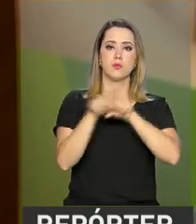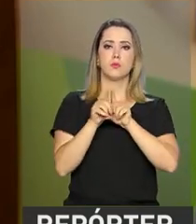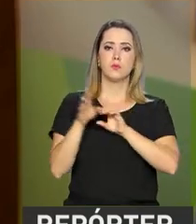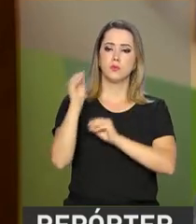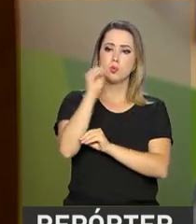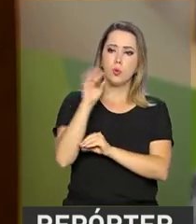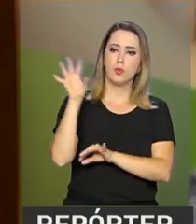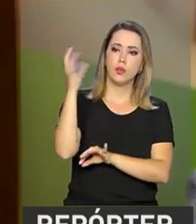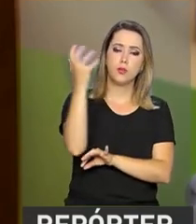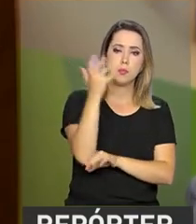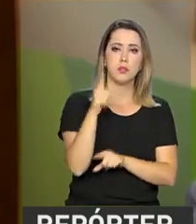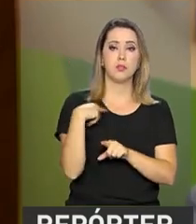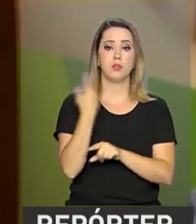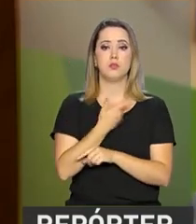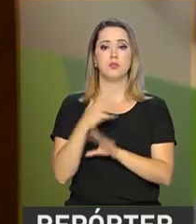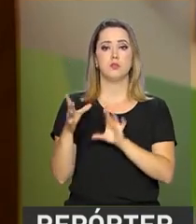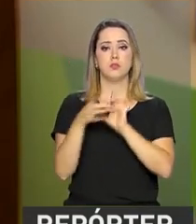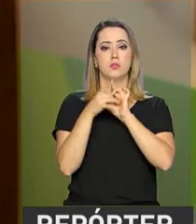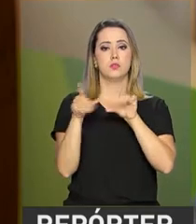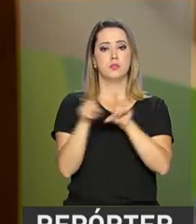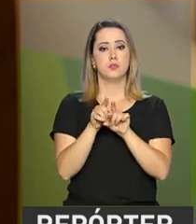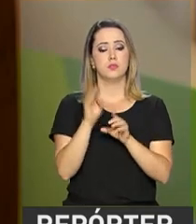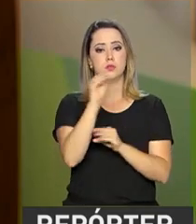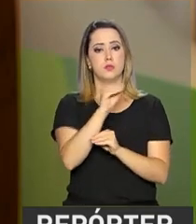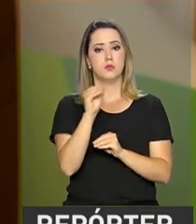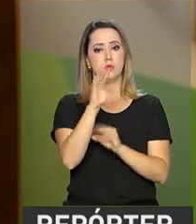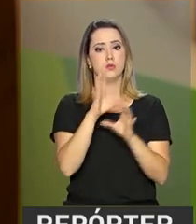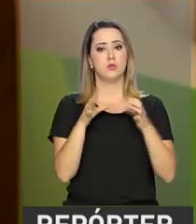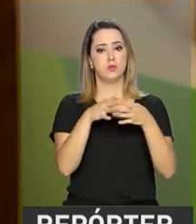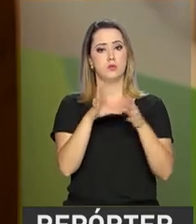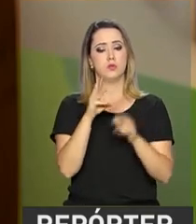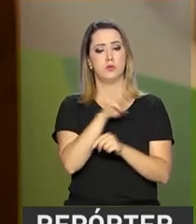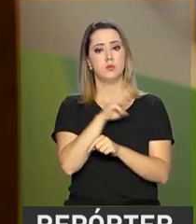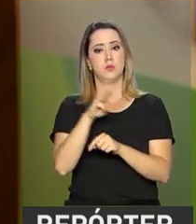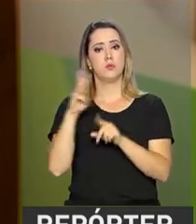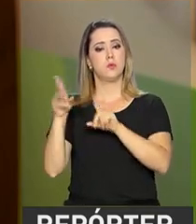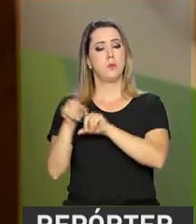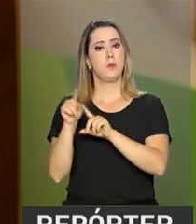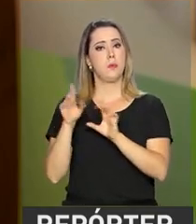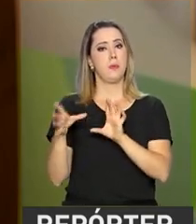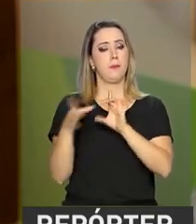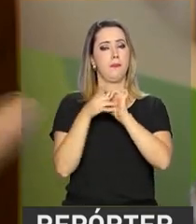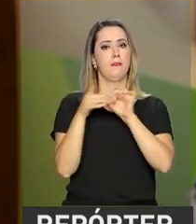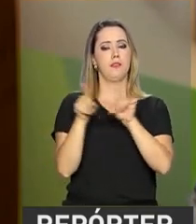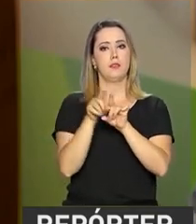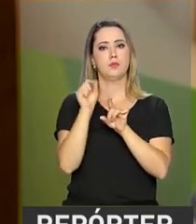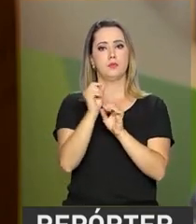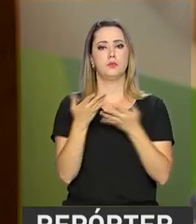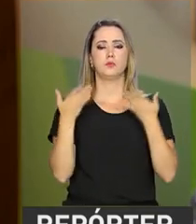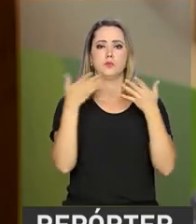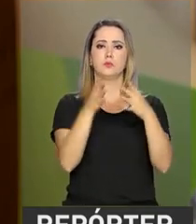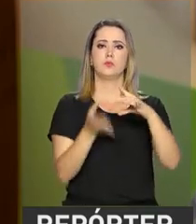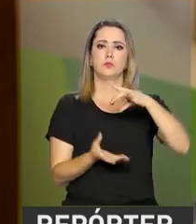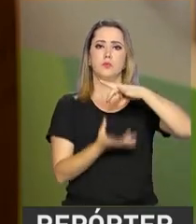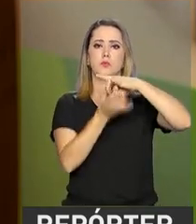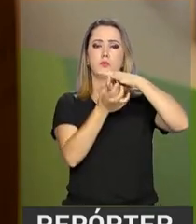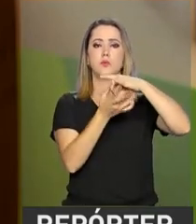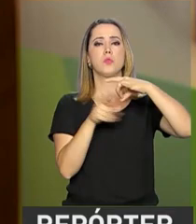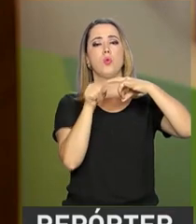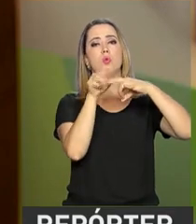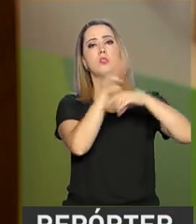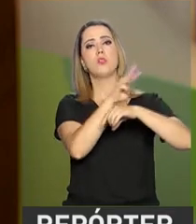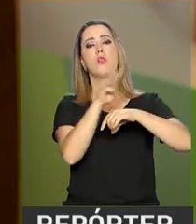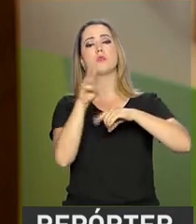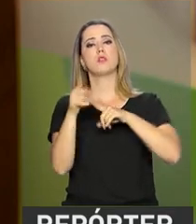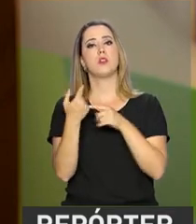então nós vamos ver o conteúdo no conteúdo matriz que vai ser vinculado a um site ea